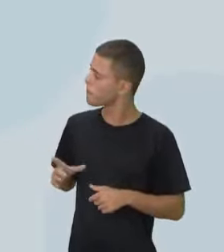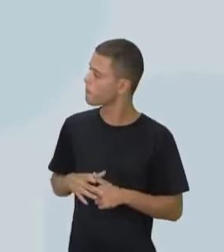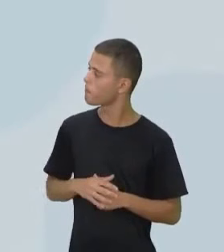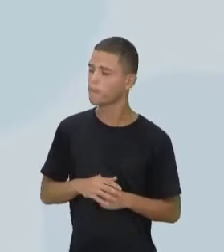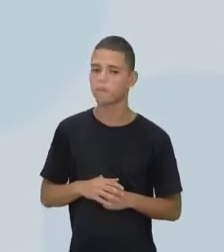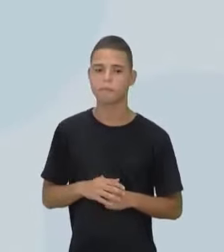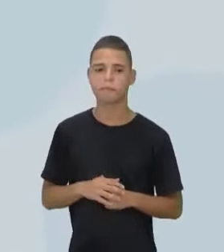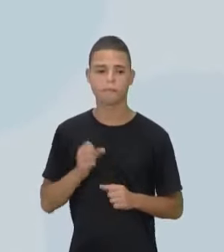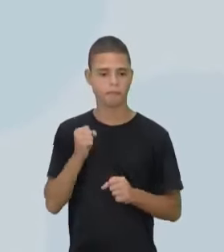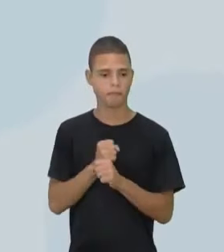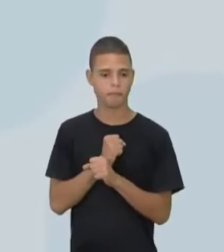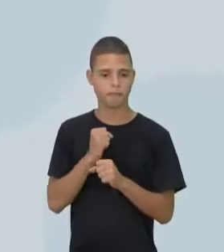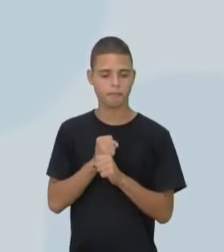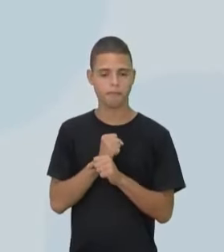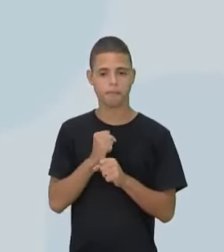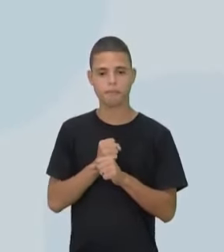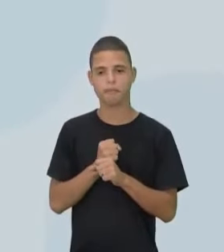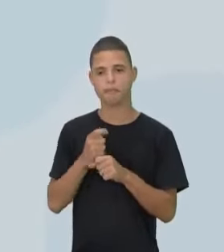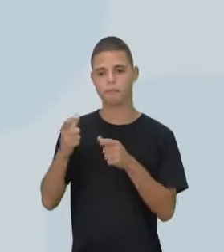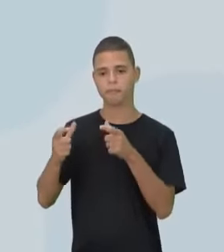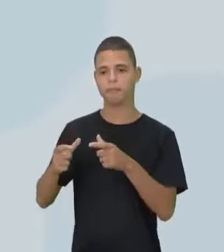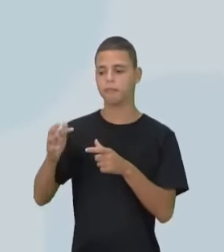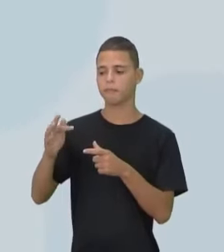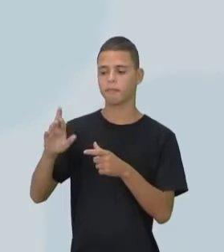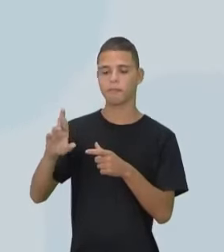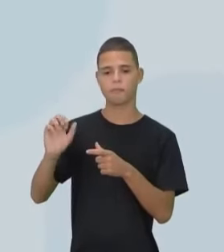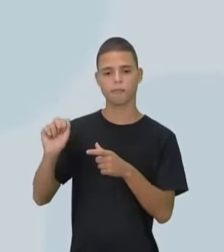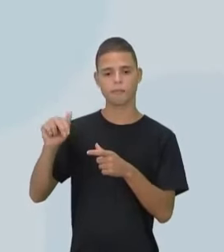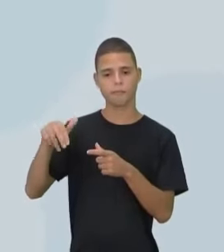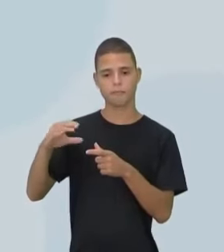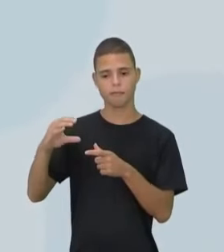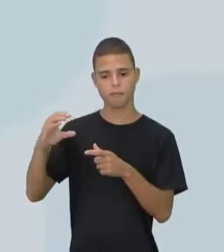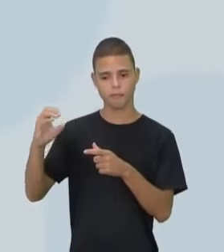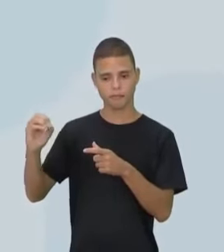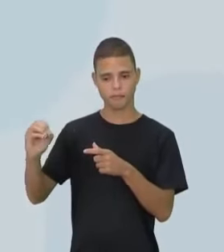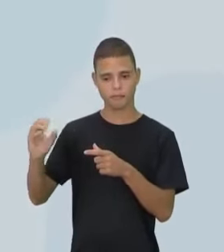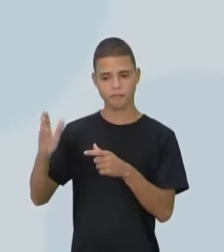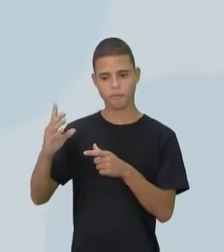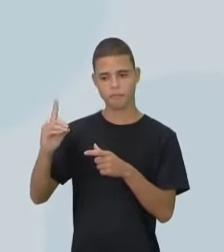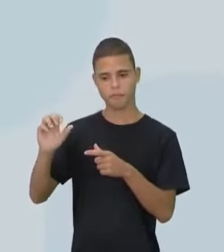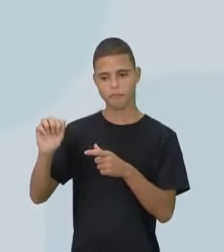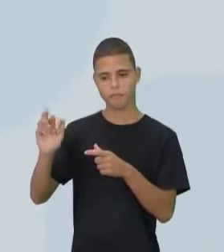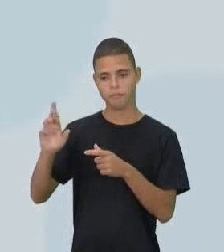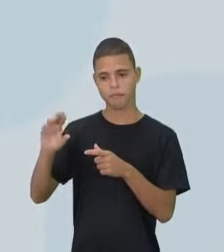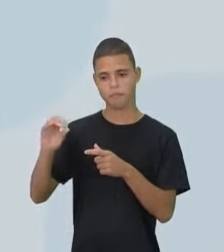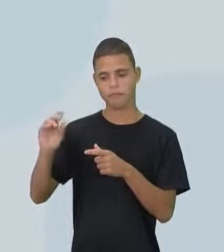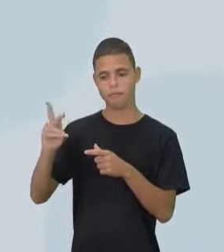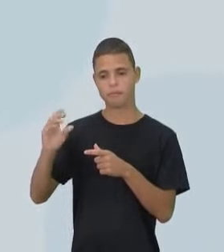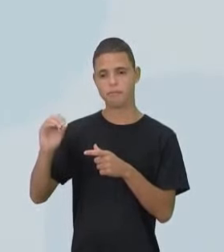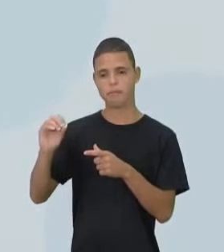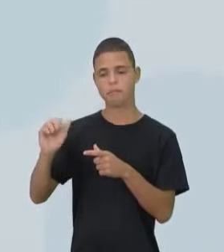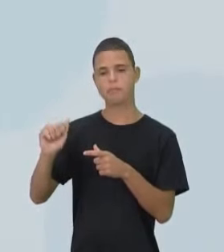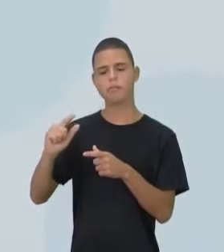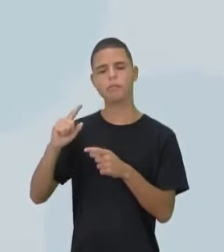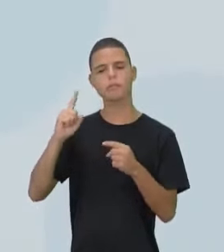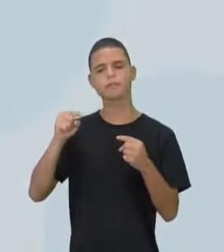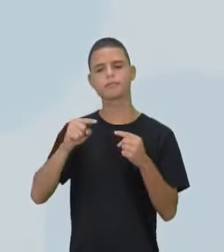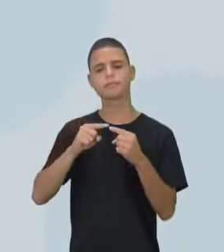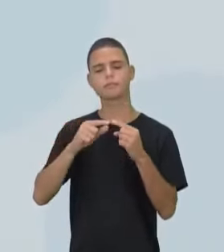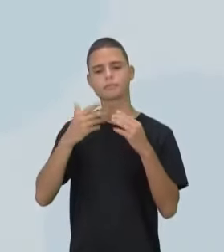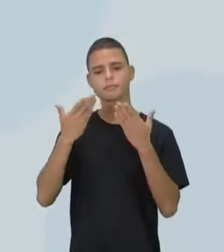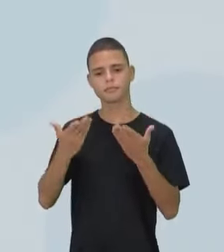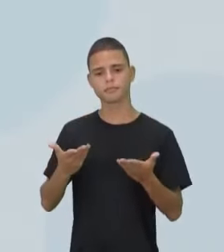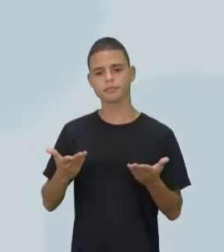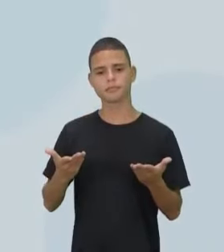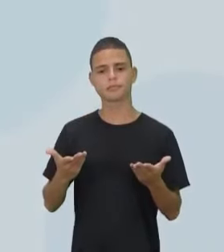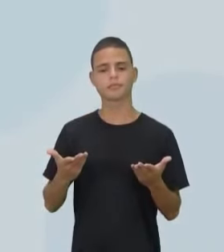de em construção em Franco da Rocha. E qual é o grande objetivo, né, desses piscinões? É fazer com que a